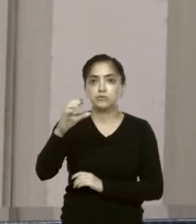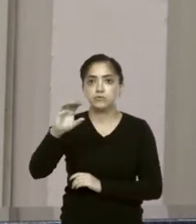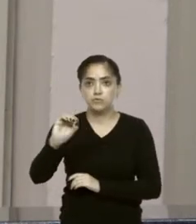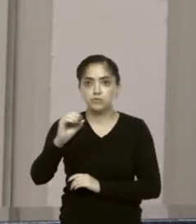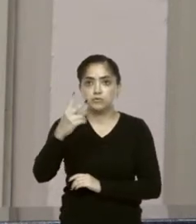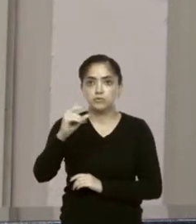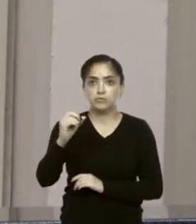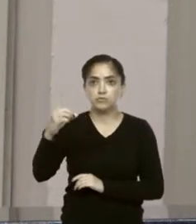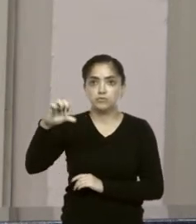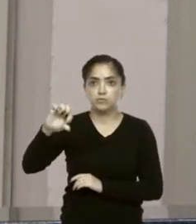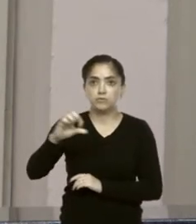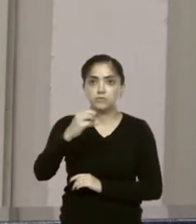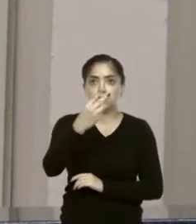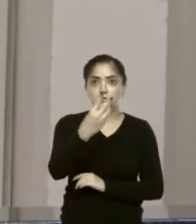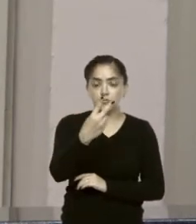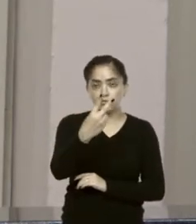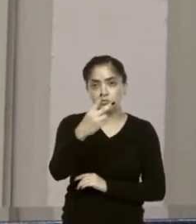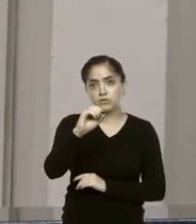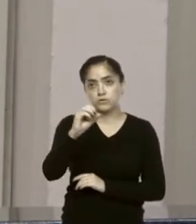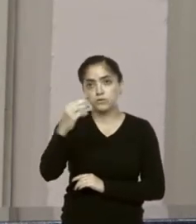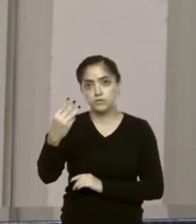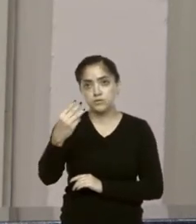280/2019, 203 e